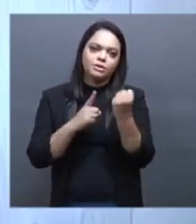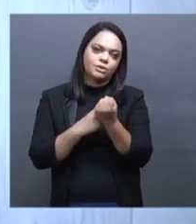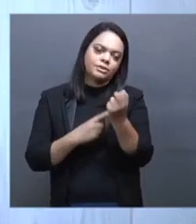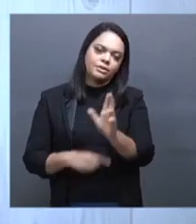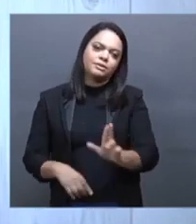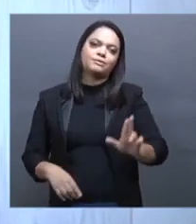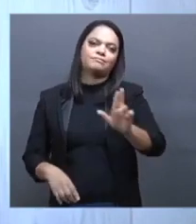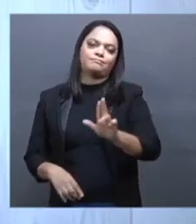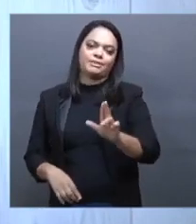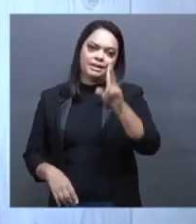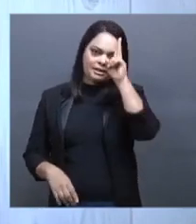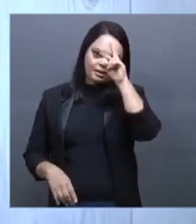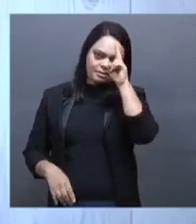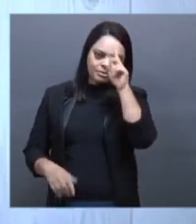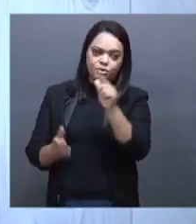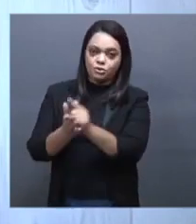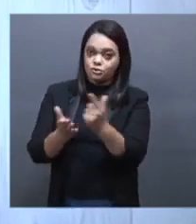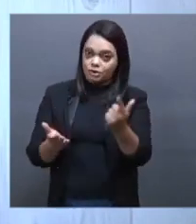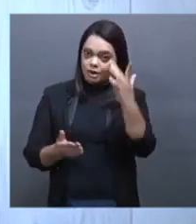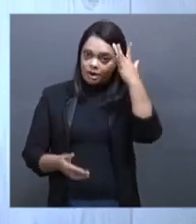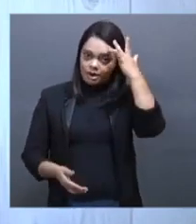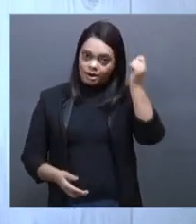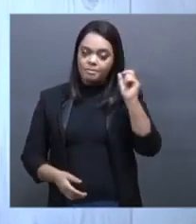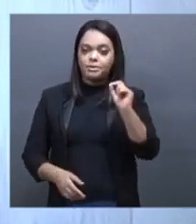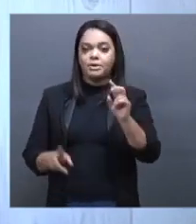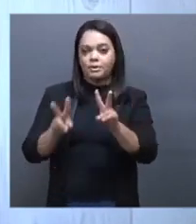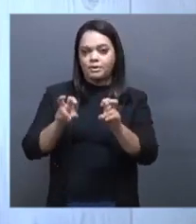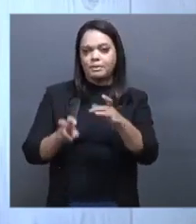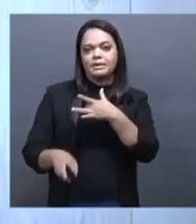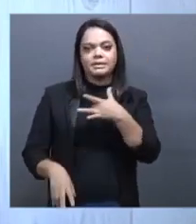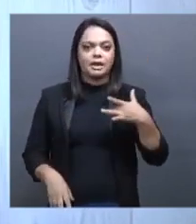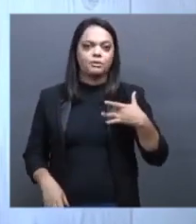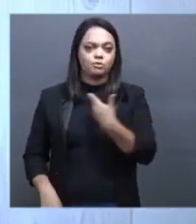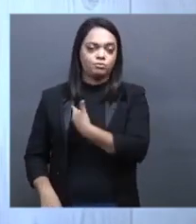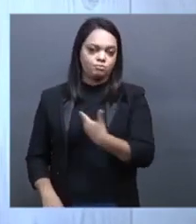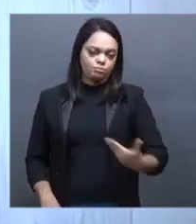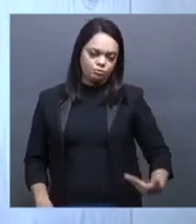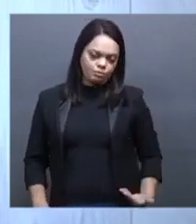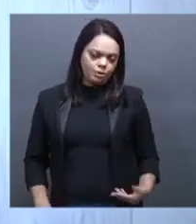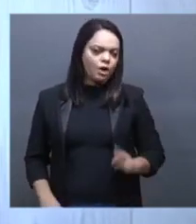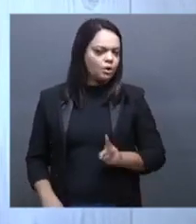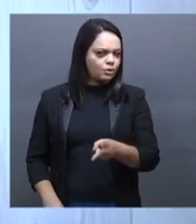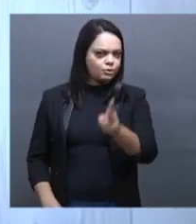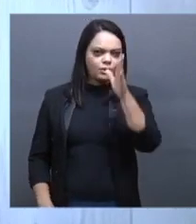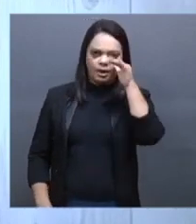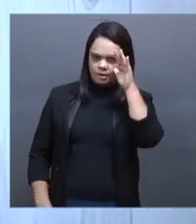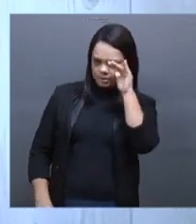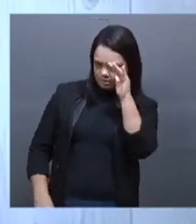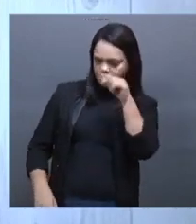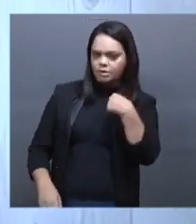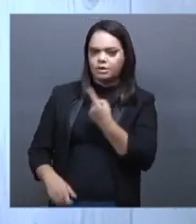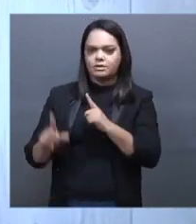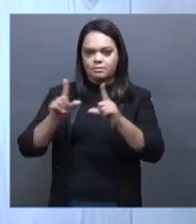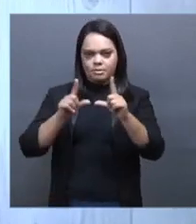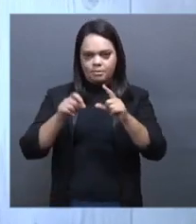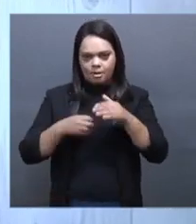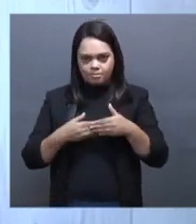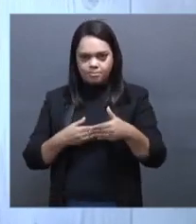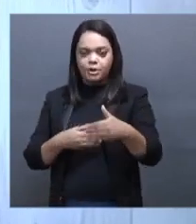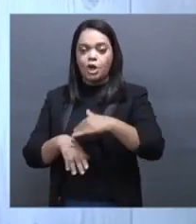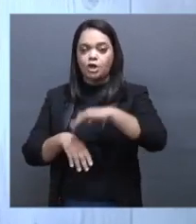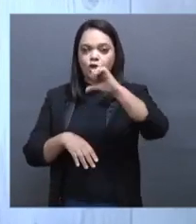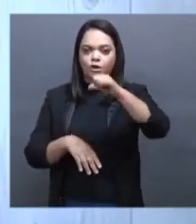sociedade uberlandense. Lembrando que o jornal de amanhã, o tema é saúde pública. Então, continue ligado em nossa programação. Daqui a pouco,